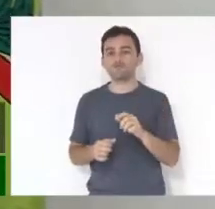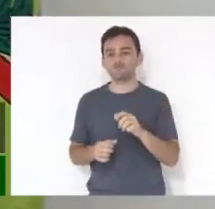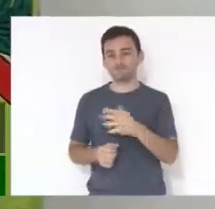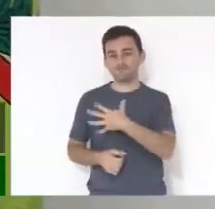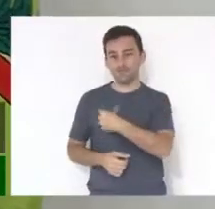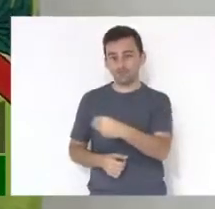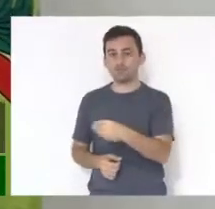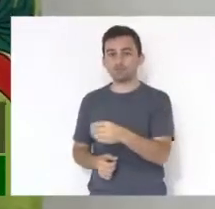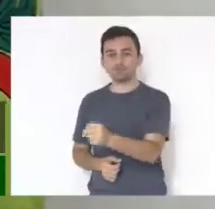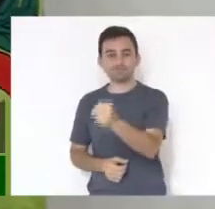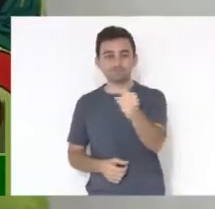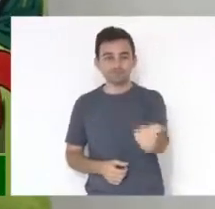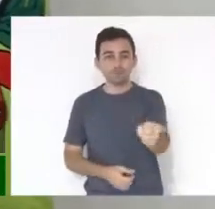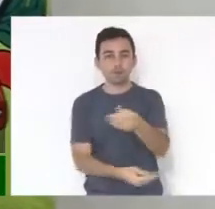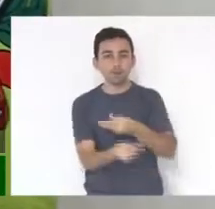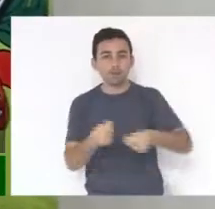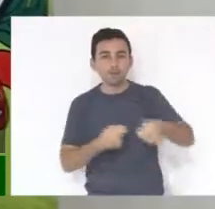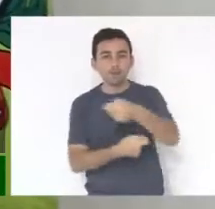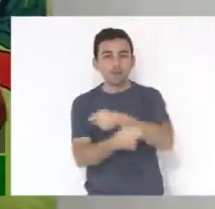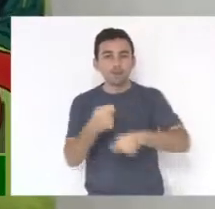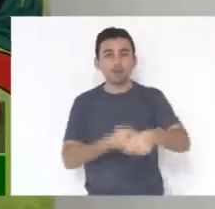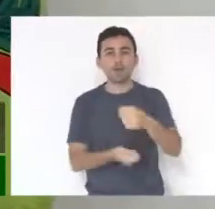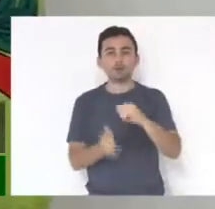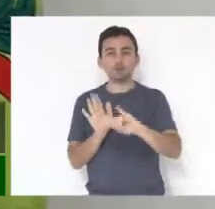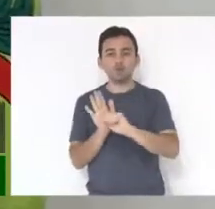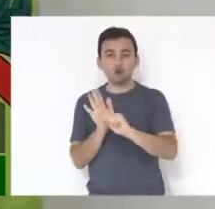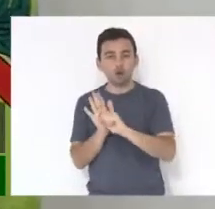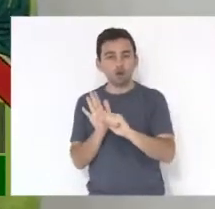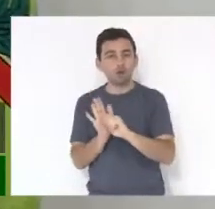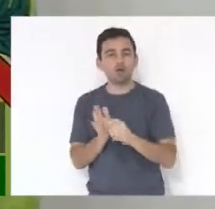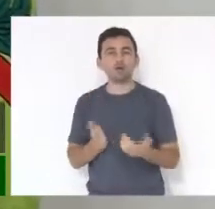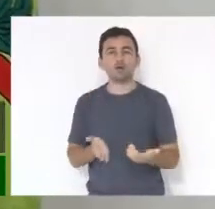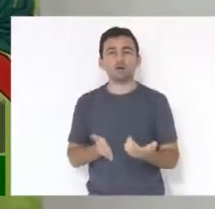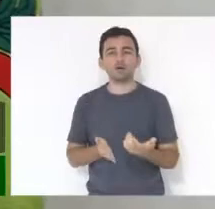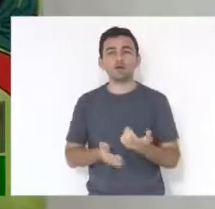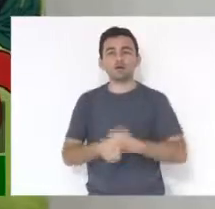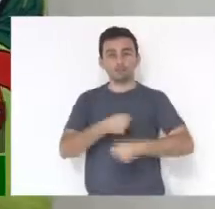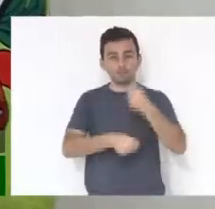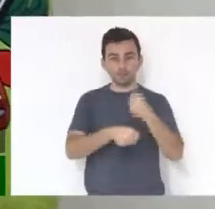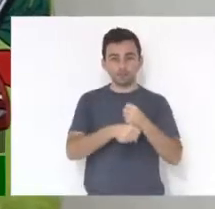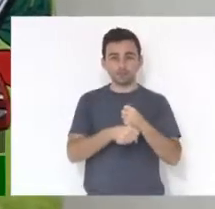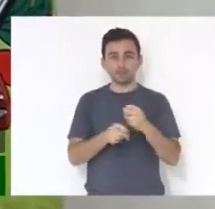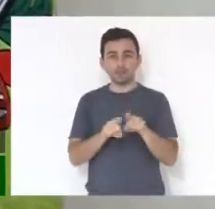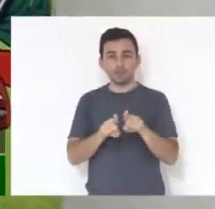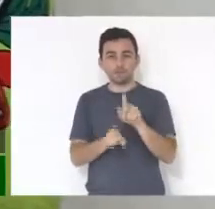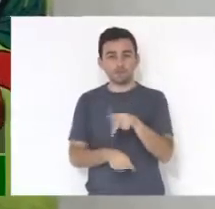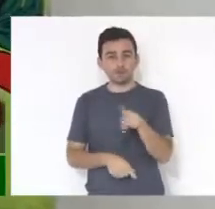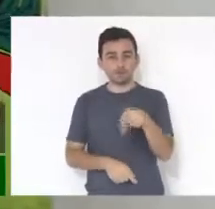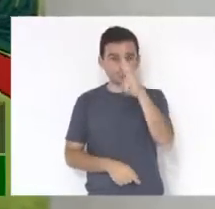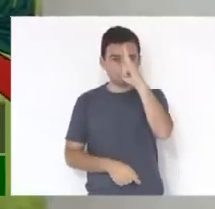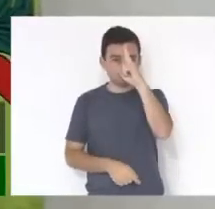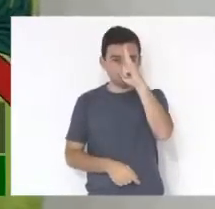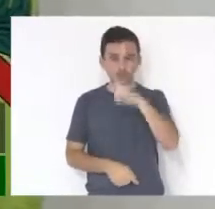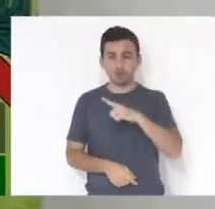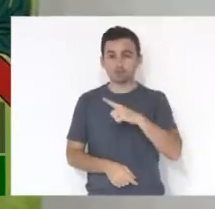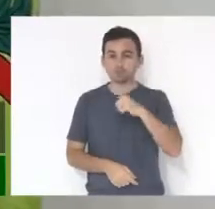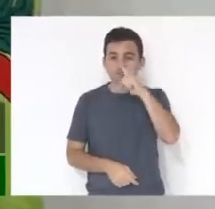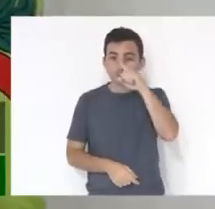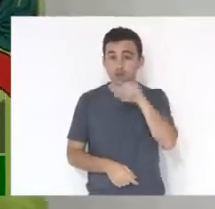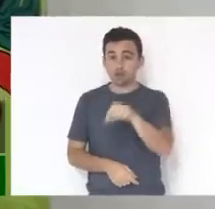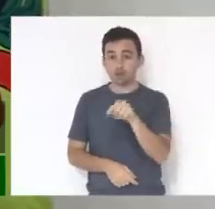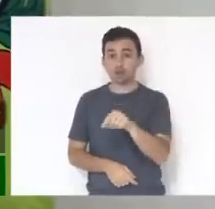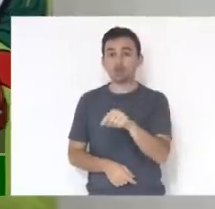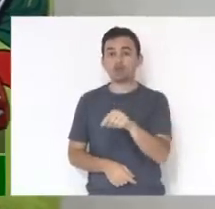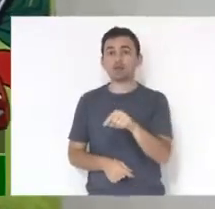drogas em escolas. O caso do ano passado, final do ano passado. Professor de ensino médio é preso por suspeita de tráfico de drogas em Belo